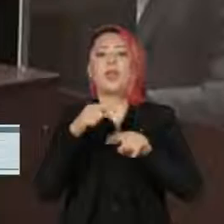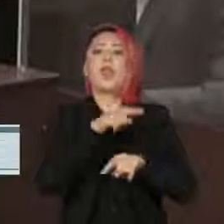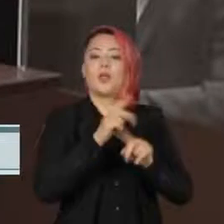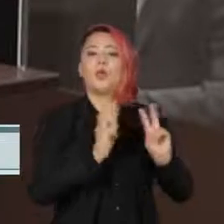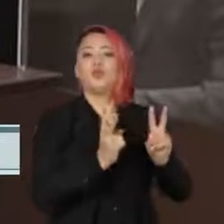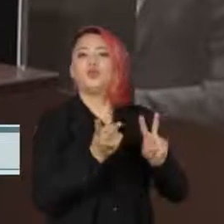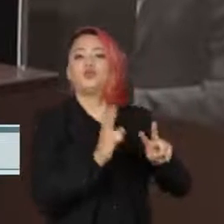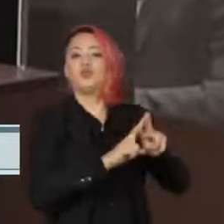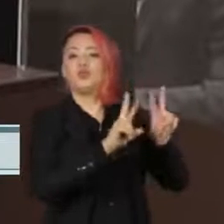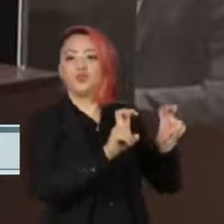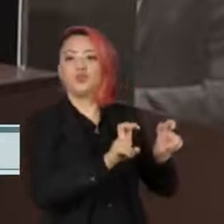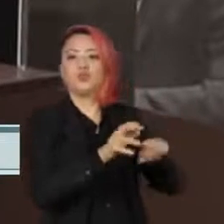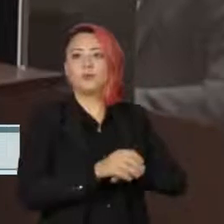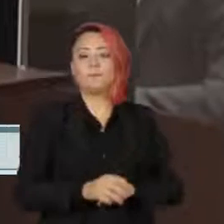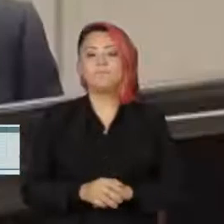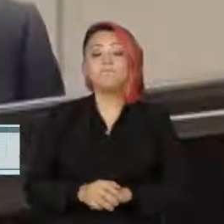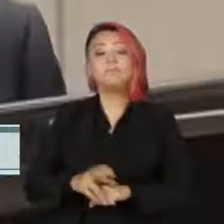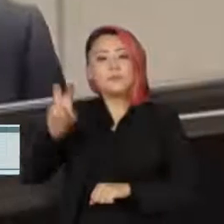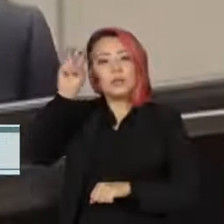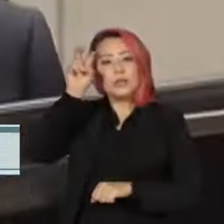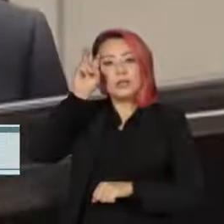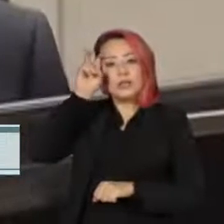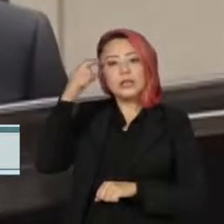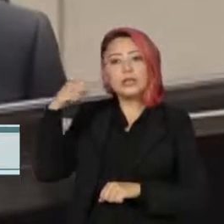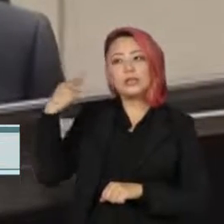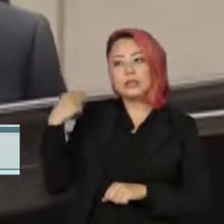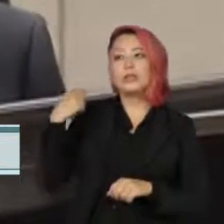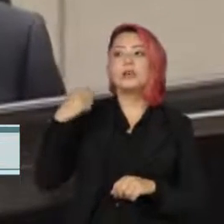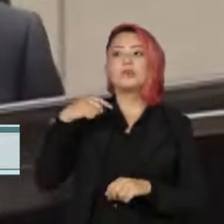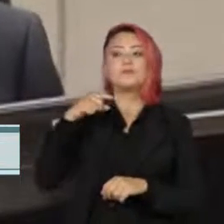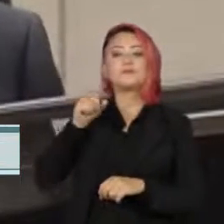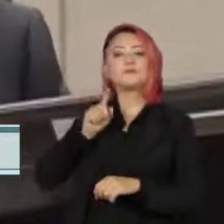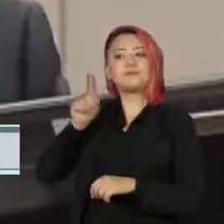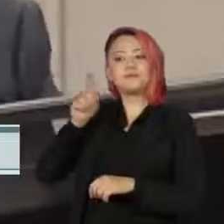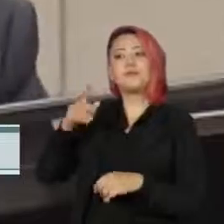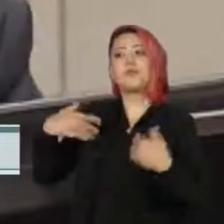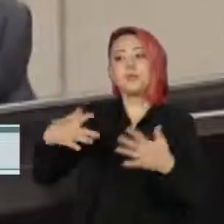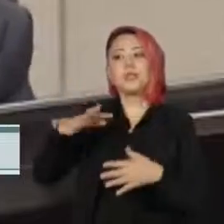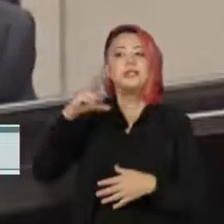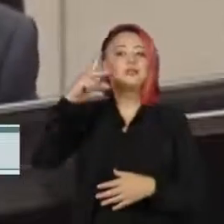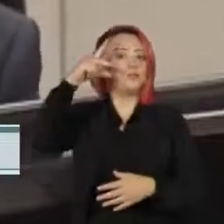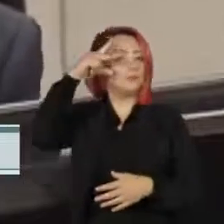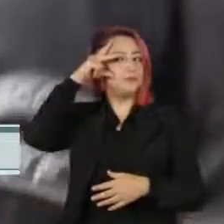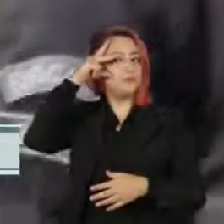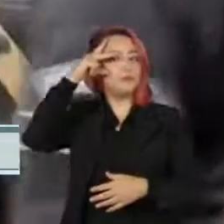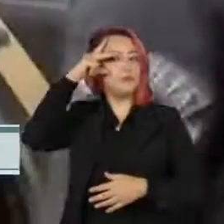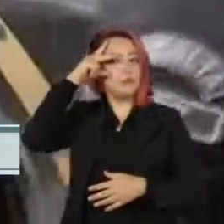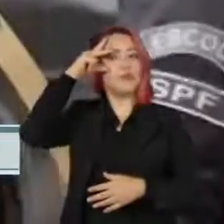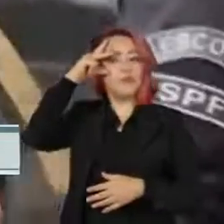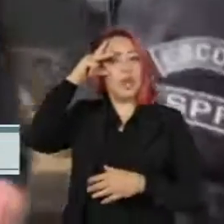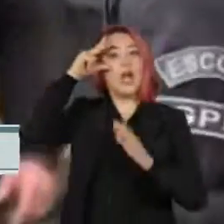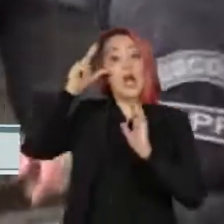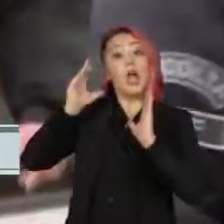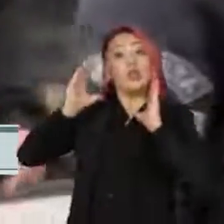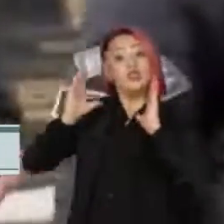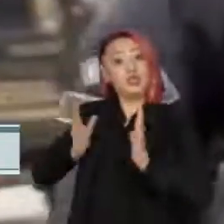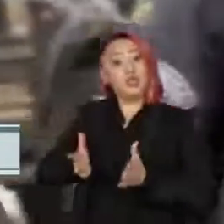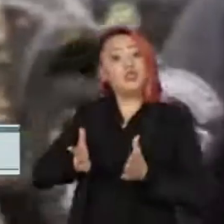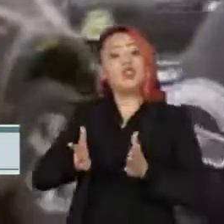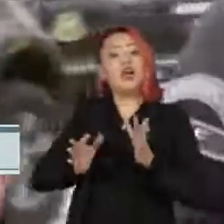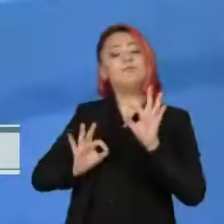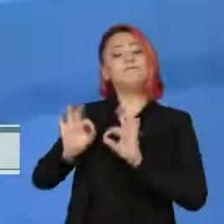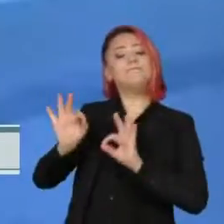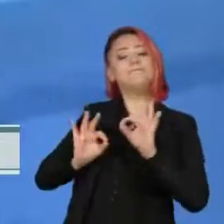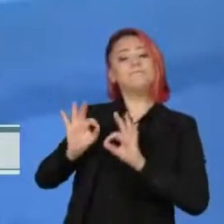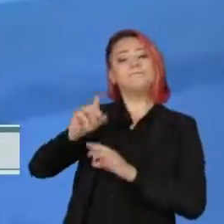fechado nesta quinta-feira o ministro André Mendonça se posicionou a favor do fim da prisão de Sérgio